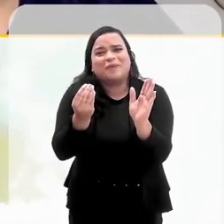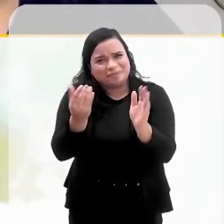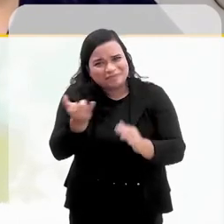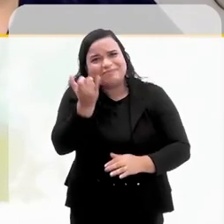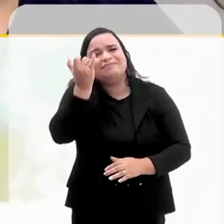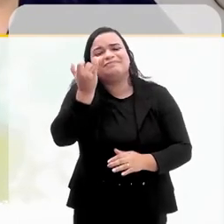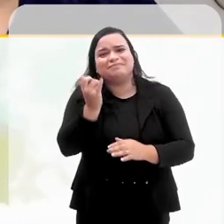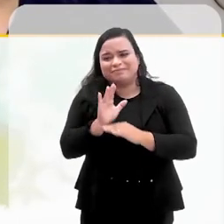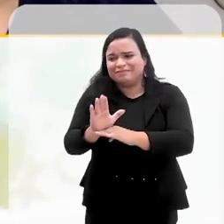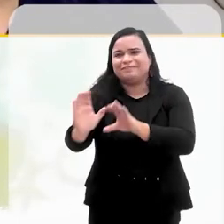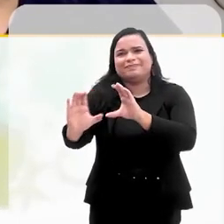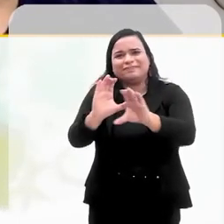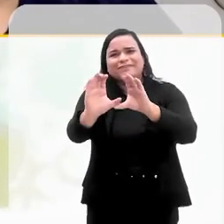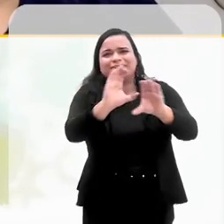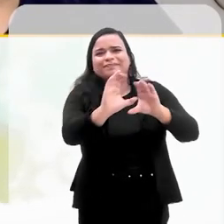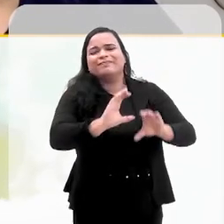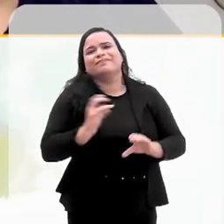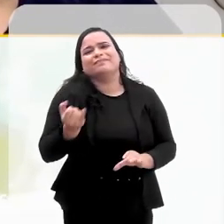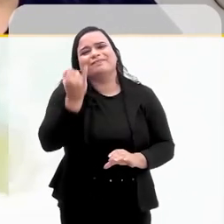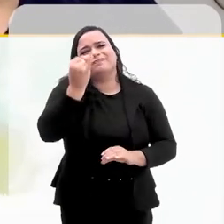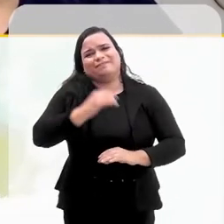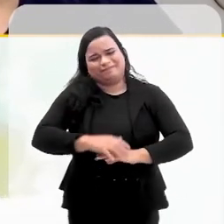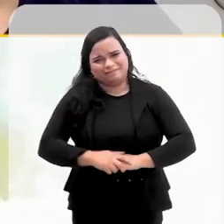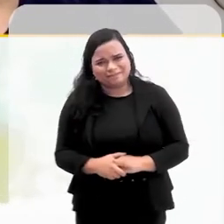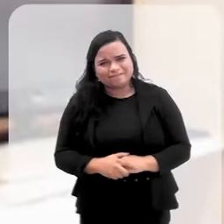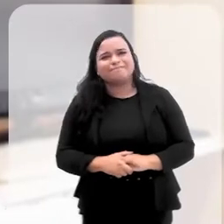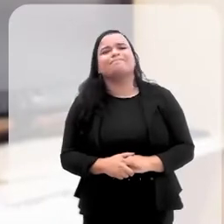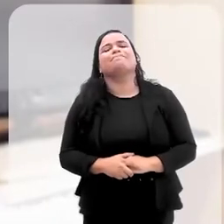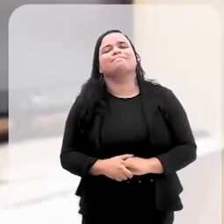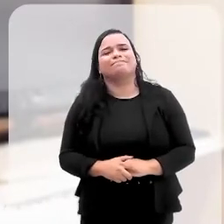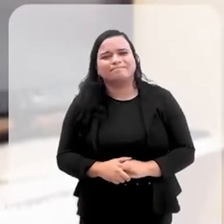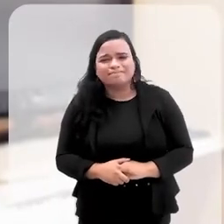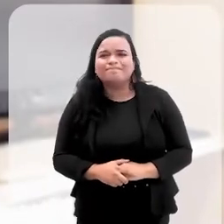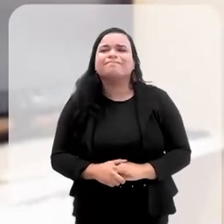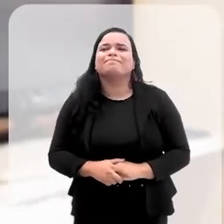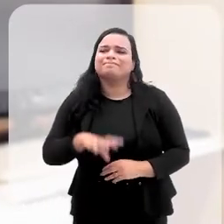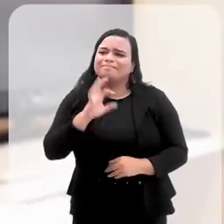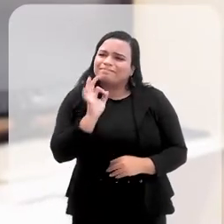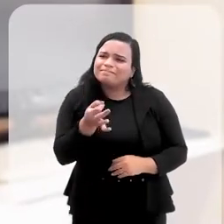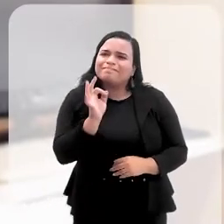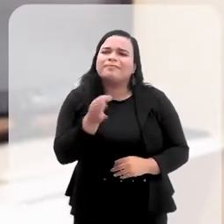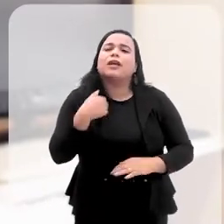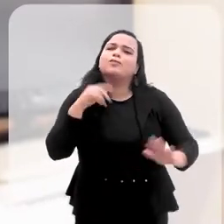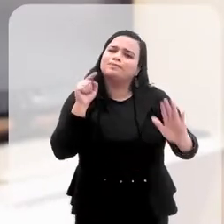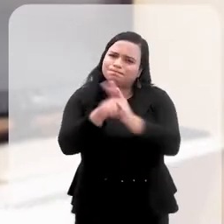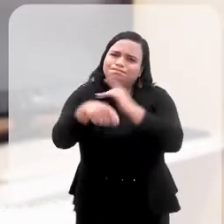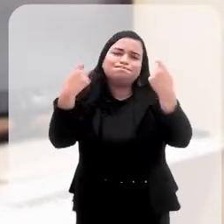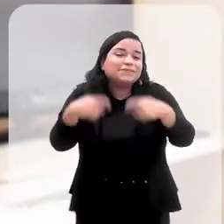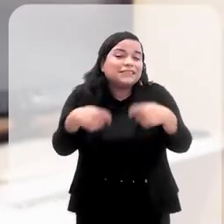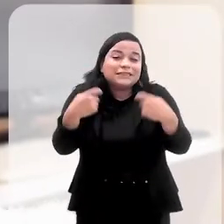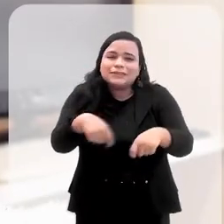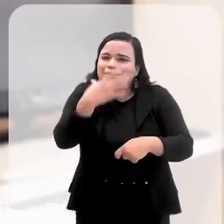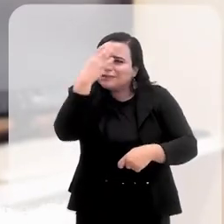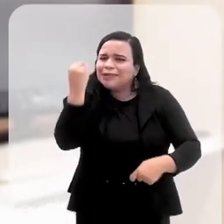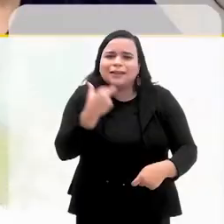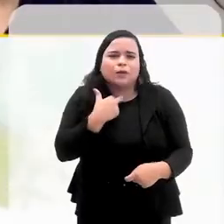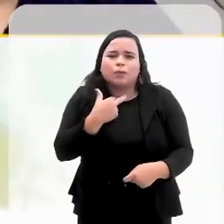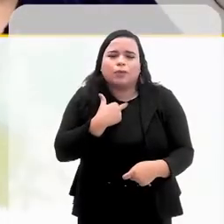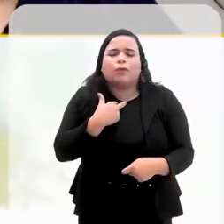fazer essa pergunta por conta da sua história. Como você supera os grandes desafios da sua vida?